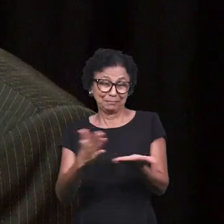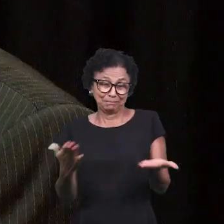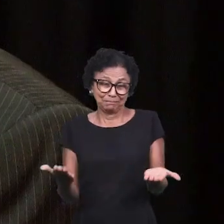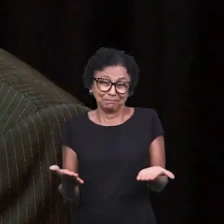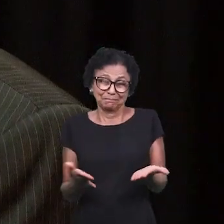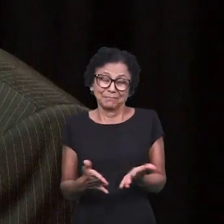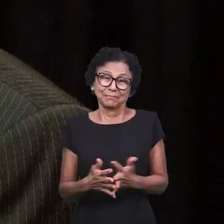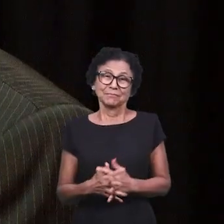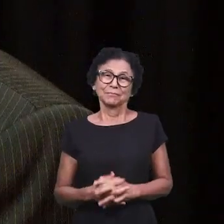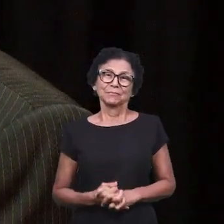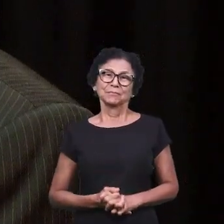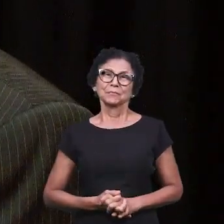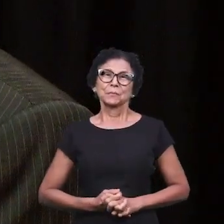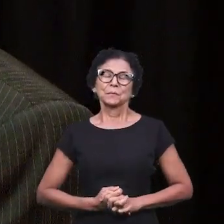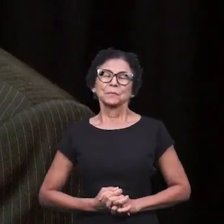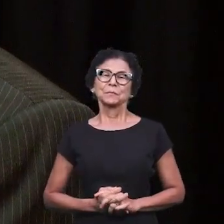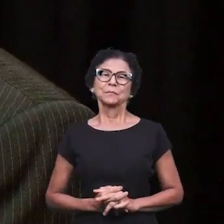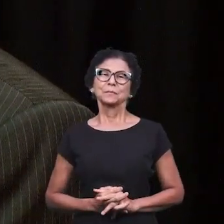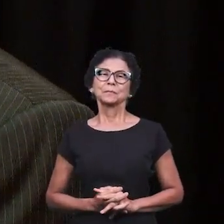né?